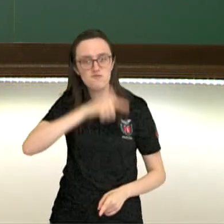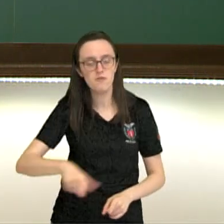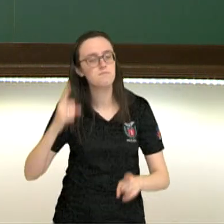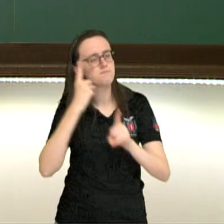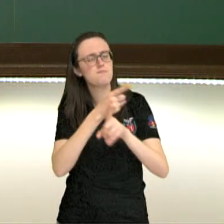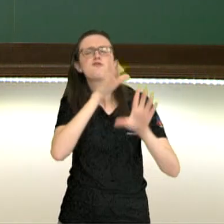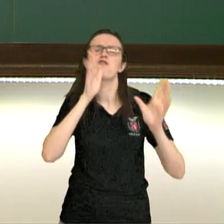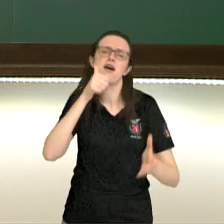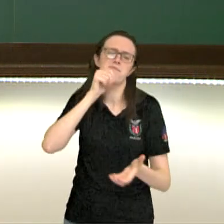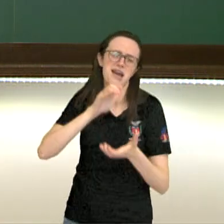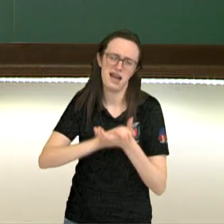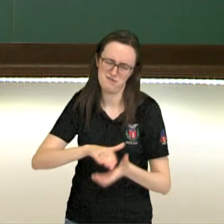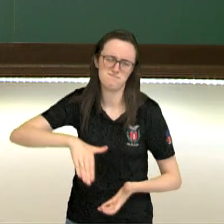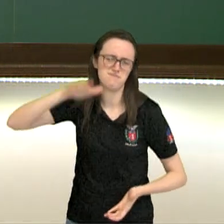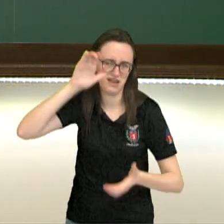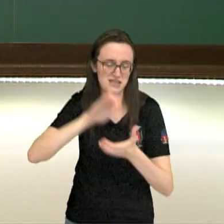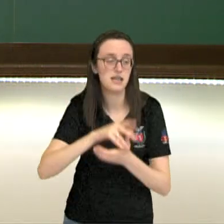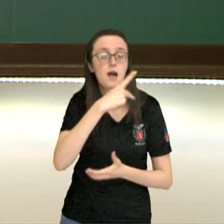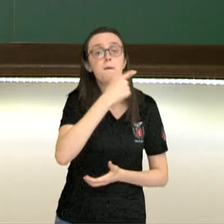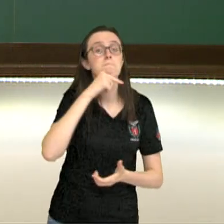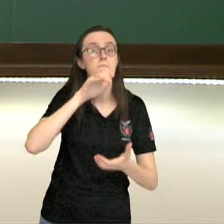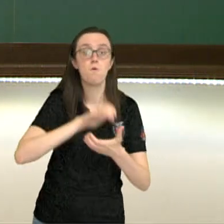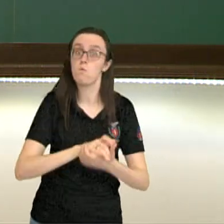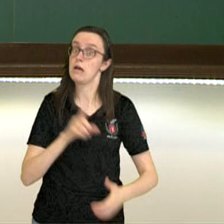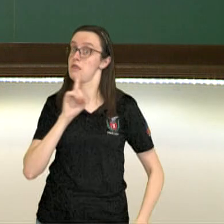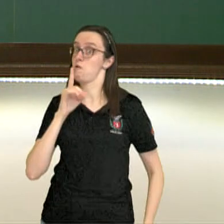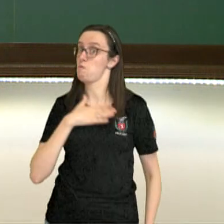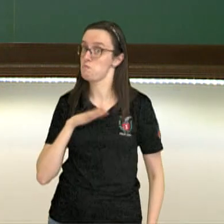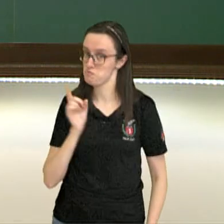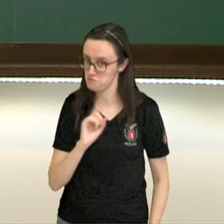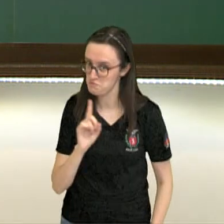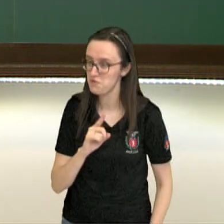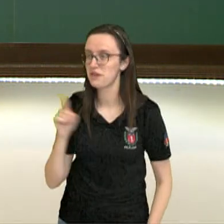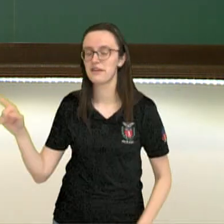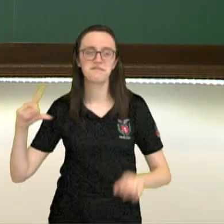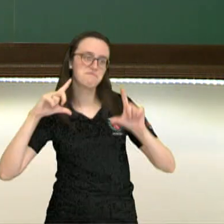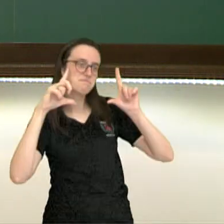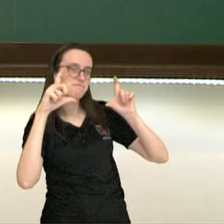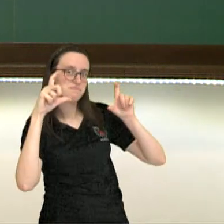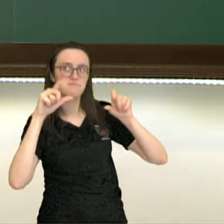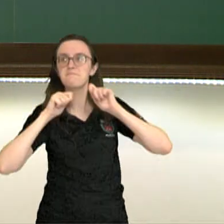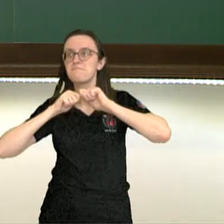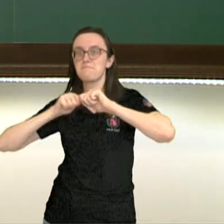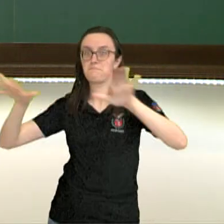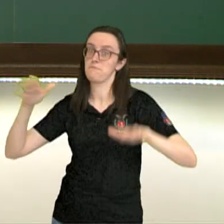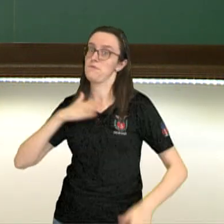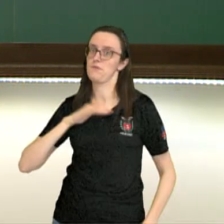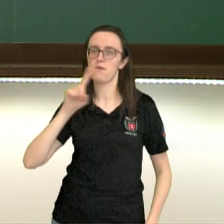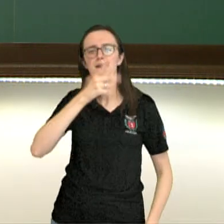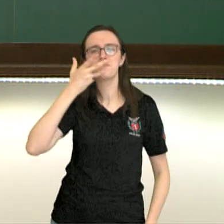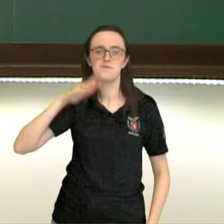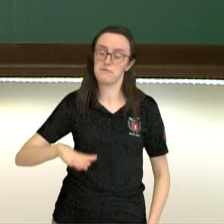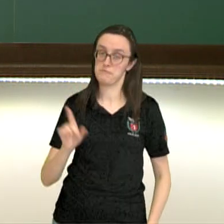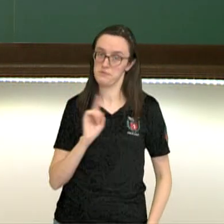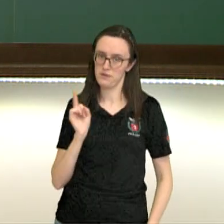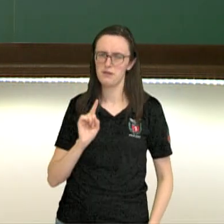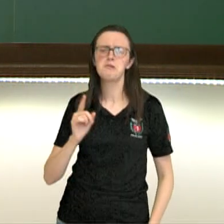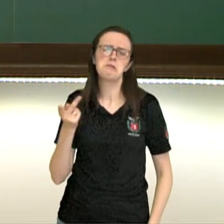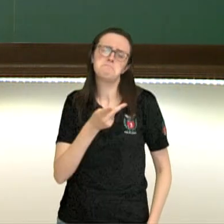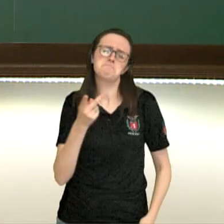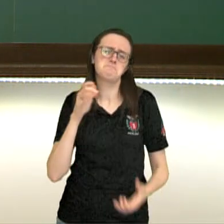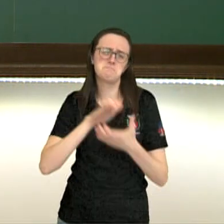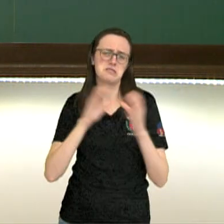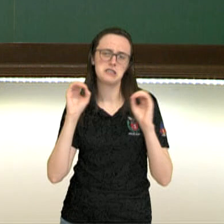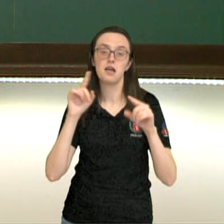está casada, inclusive o esposo dela não gostou do fato dela ter tirado essa foto quando era criança. Mesmo que eles não